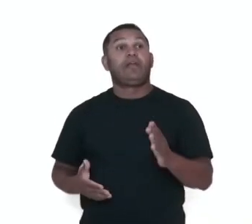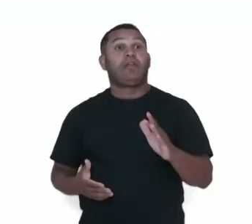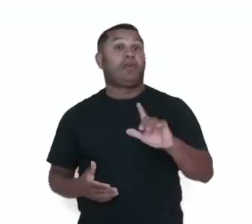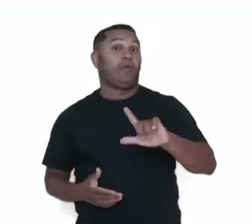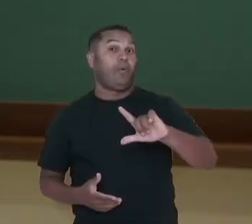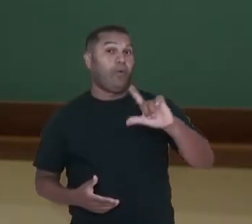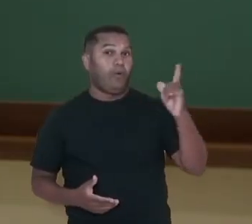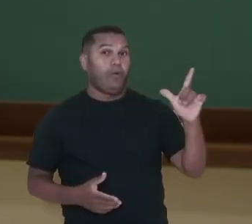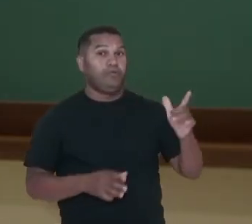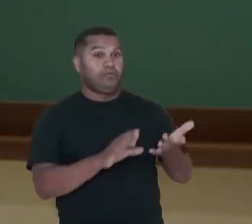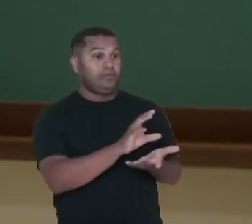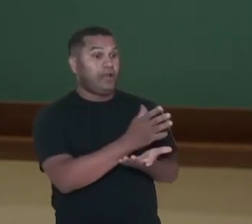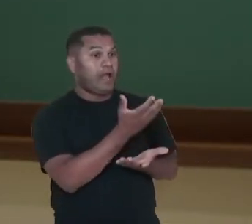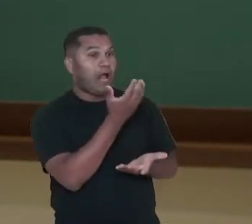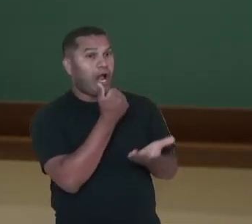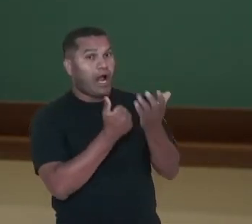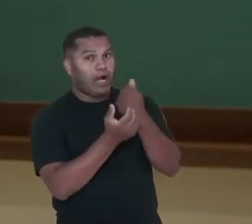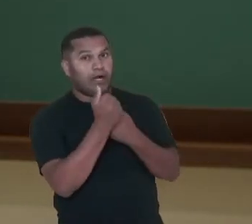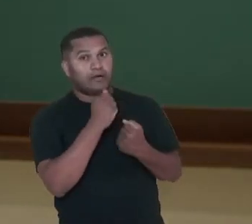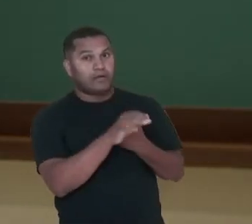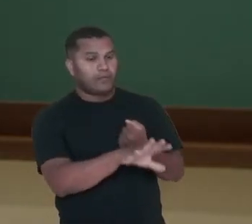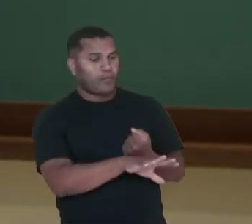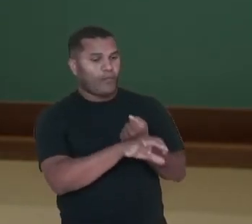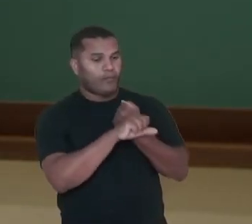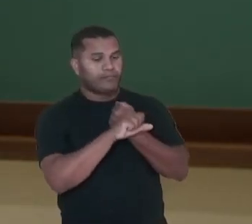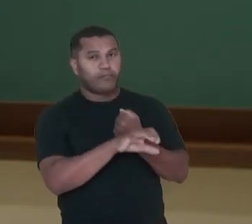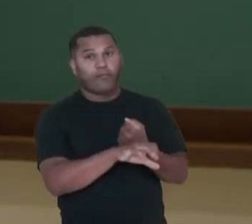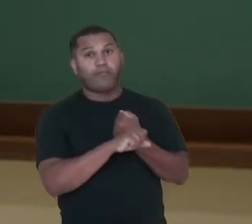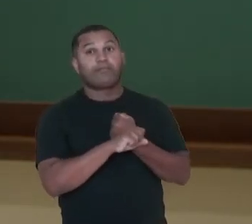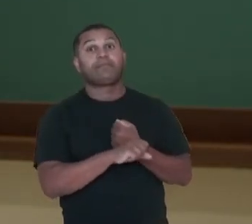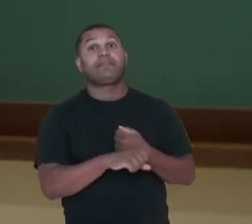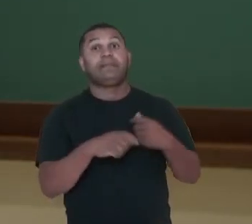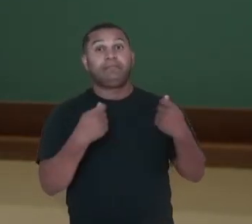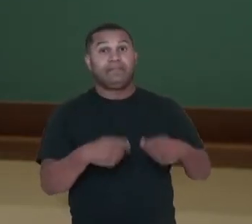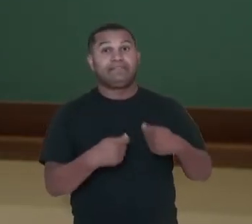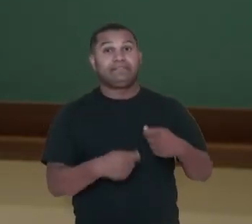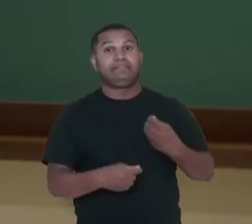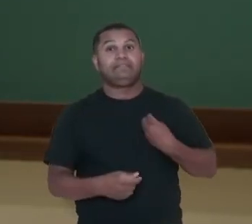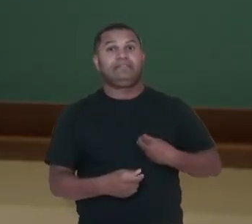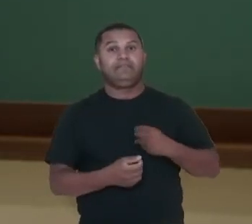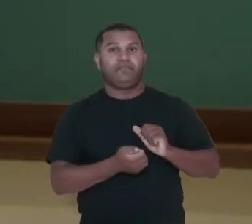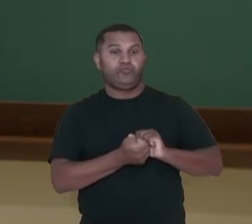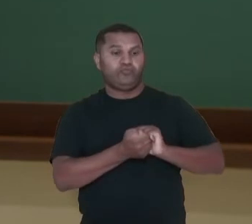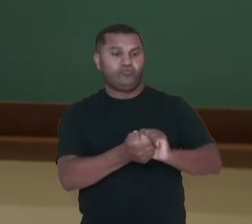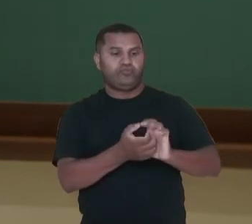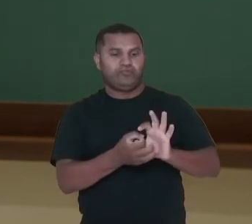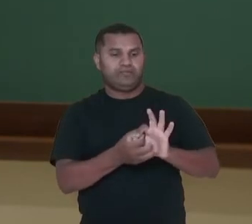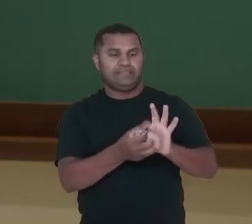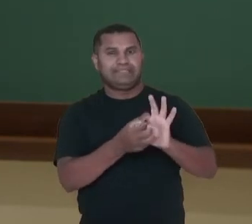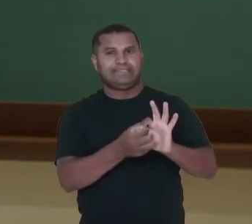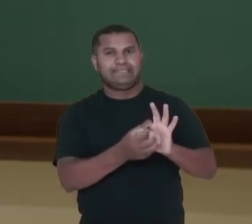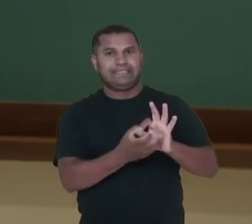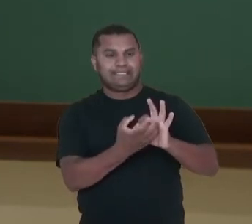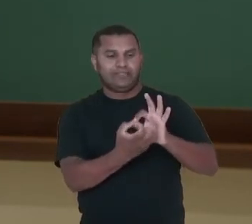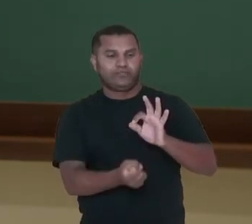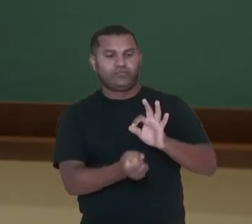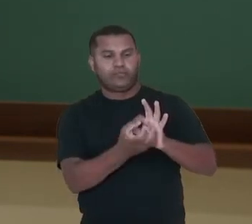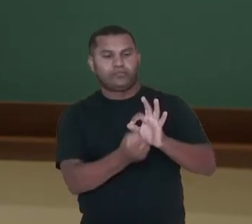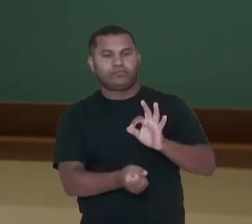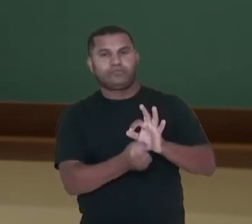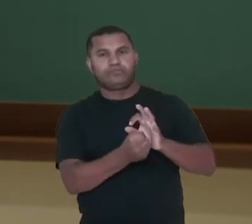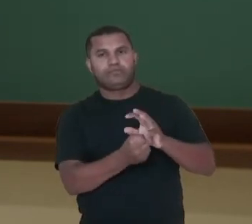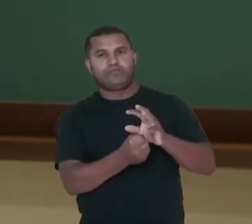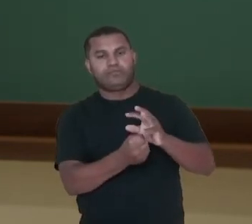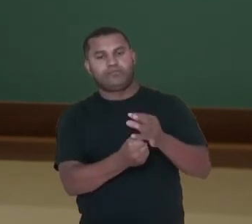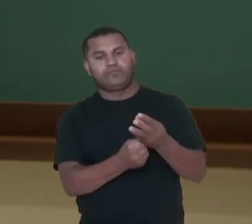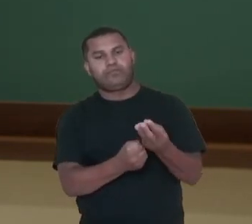parasitas. Necessitam ali então do hospedeiro para se desenvolver e para retirar o alimento ali às custas do hospedeiro,